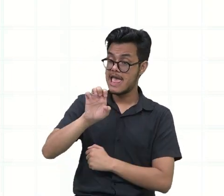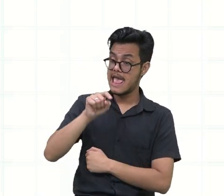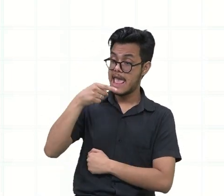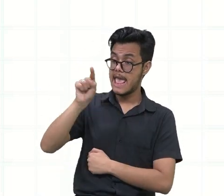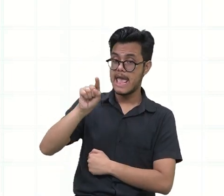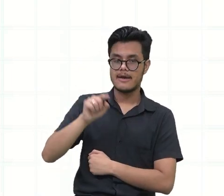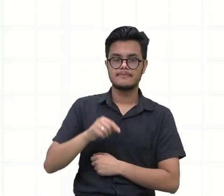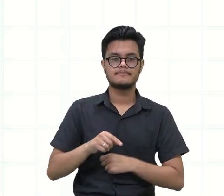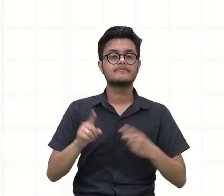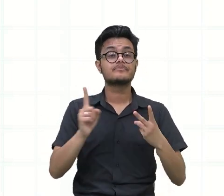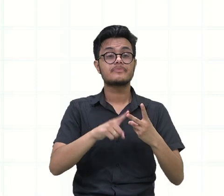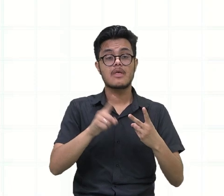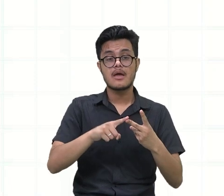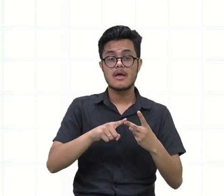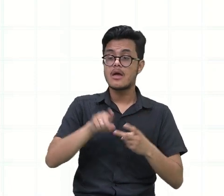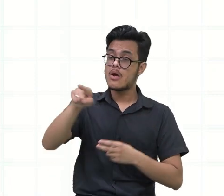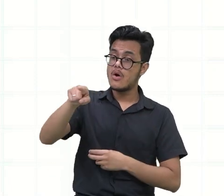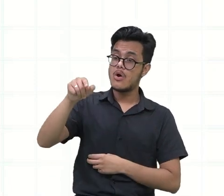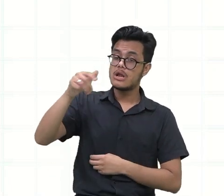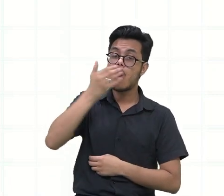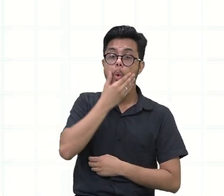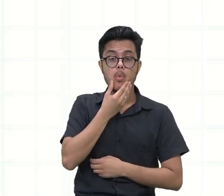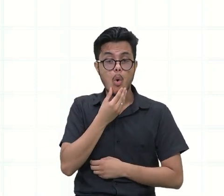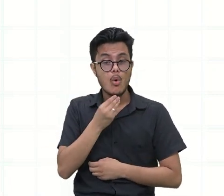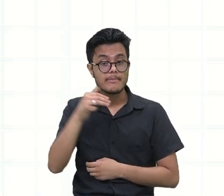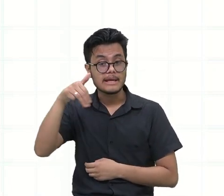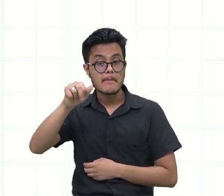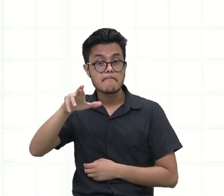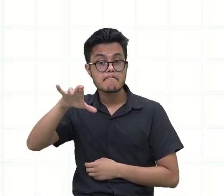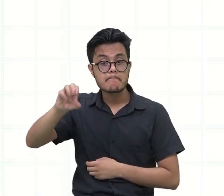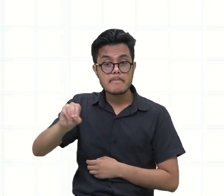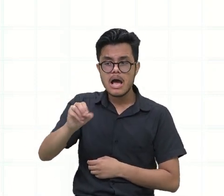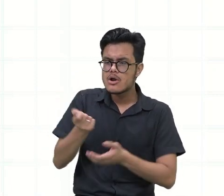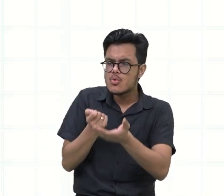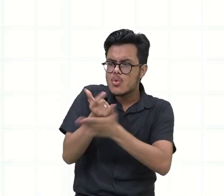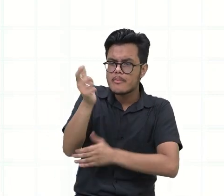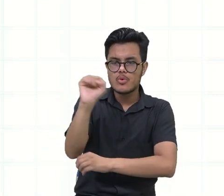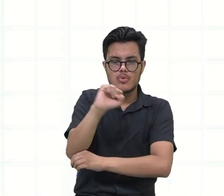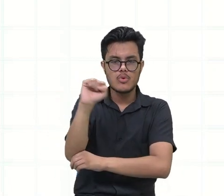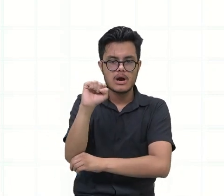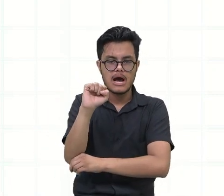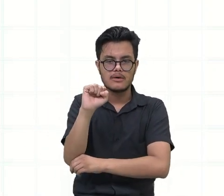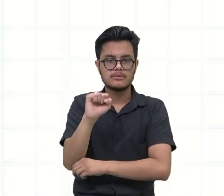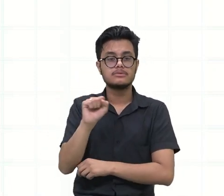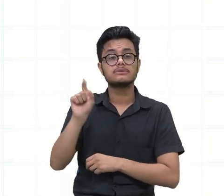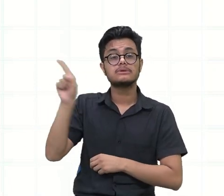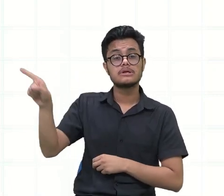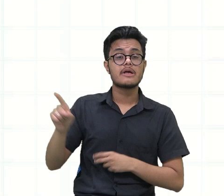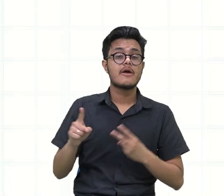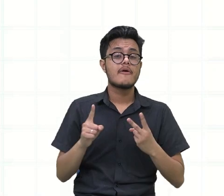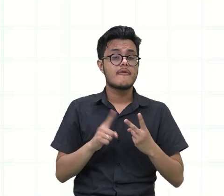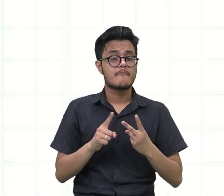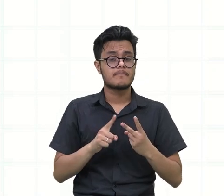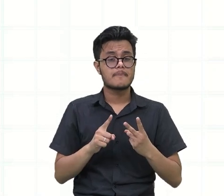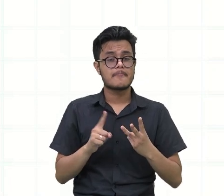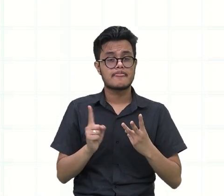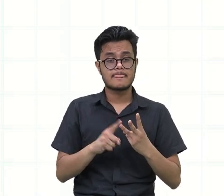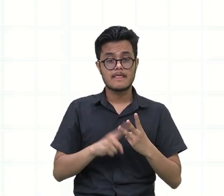Mário comprou um carro. Está aqui o verbo. Os dias de outono são mais curtos. Está aqui o verbo